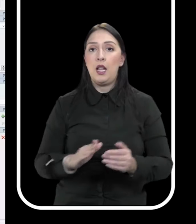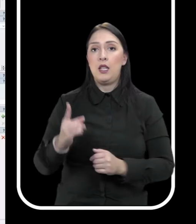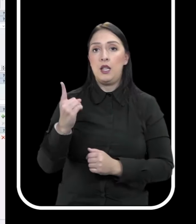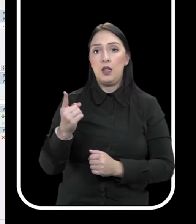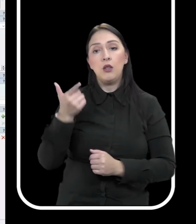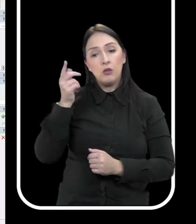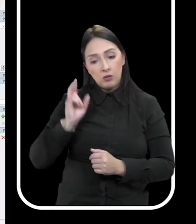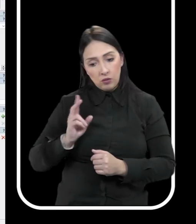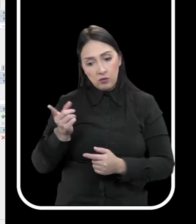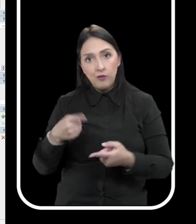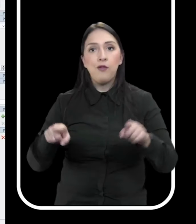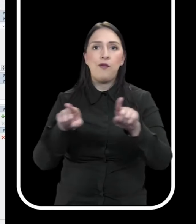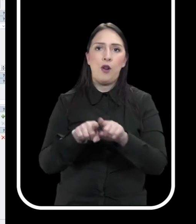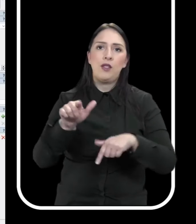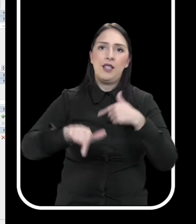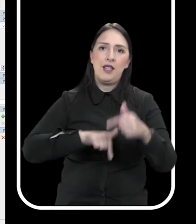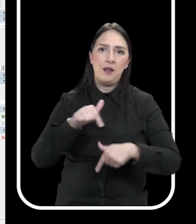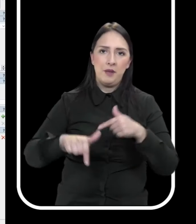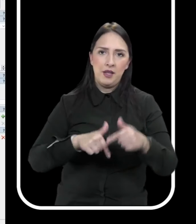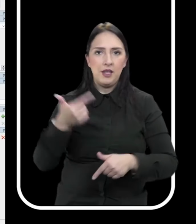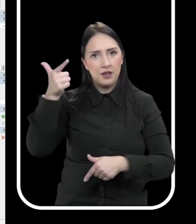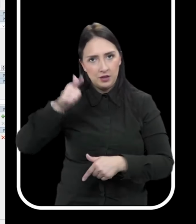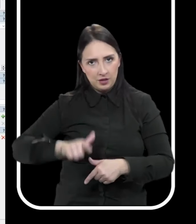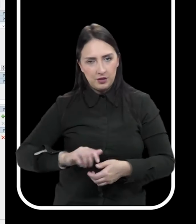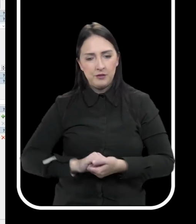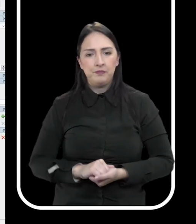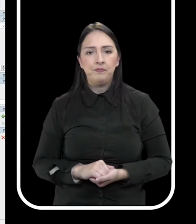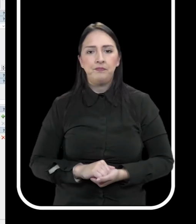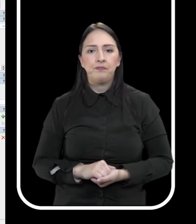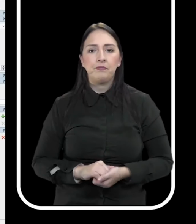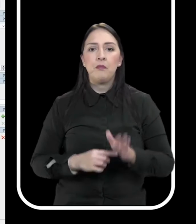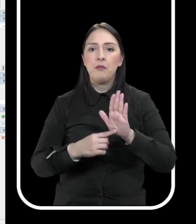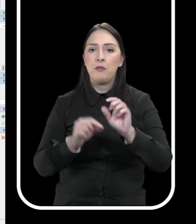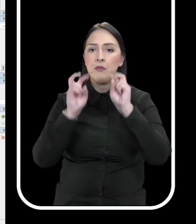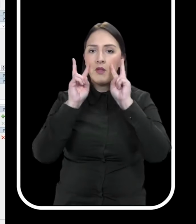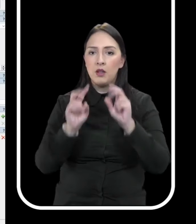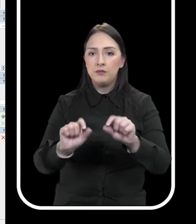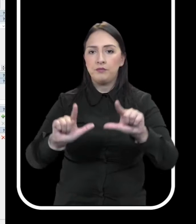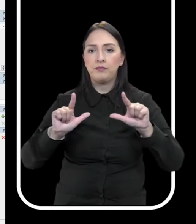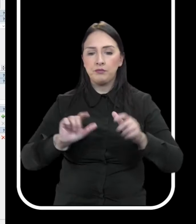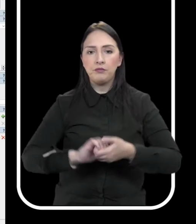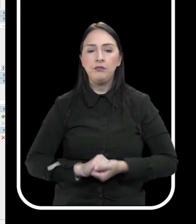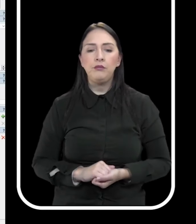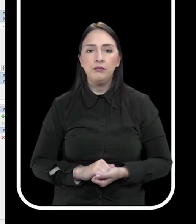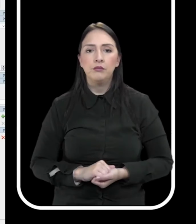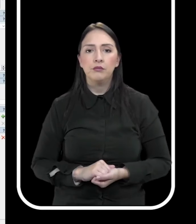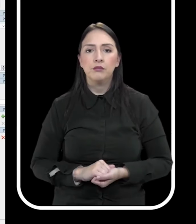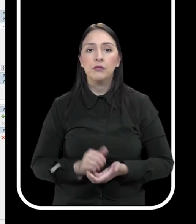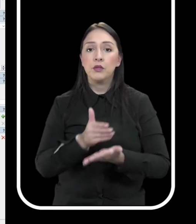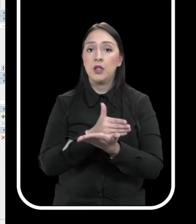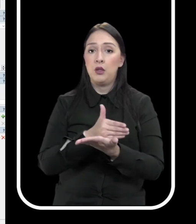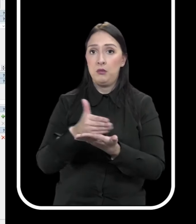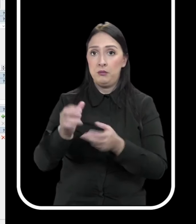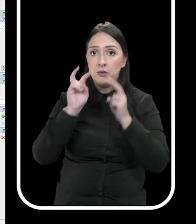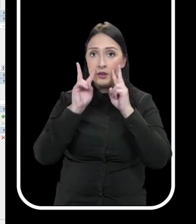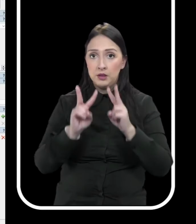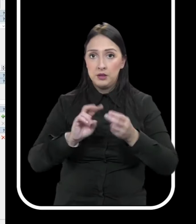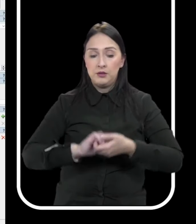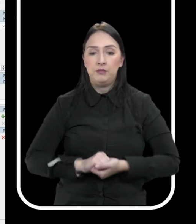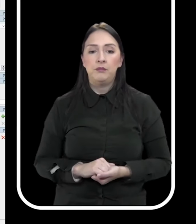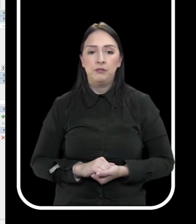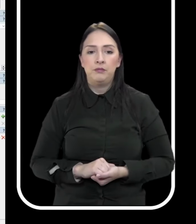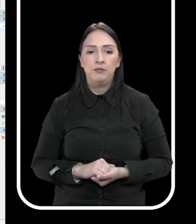Aí a linha 1 volta a trabalhar. Olha que interessante. Então vamos colocar aqui. Então vamos lá, começou o